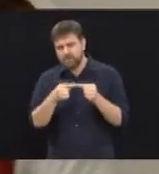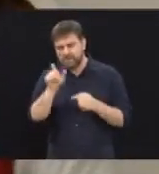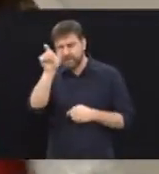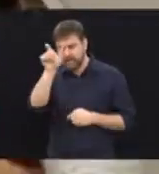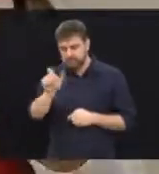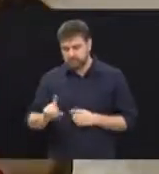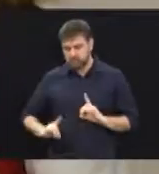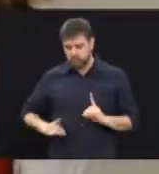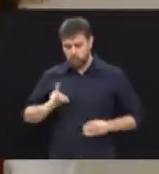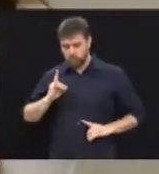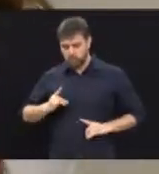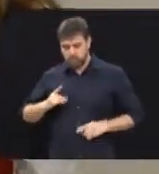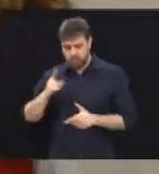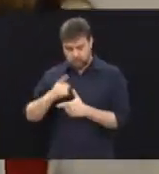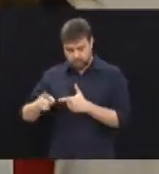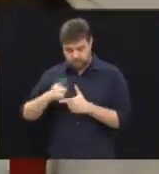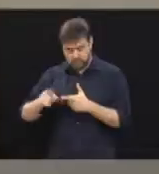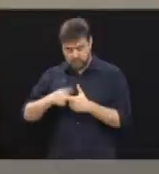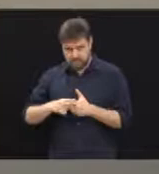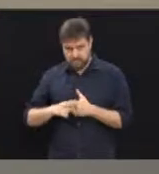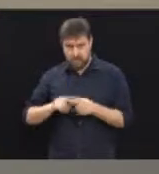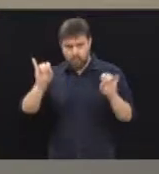obesidade? Ou a magreza, né?